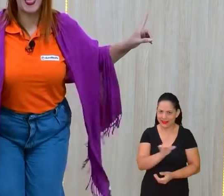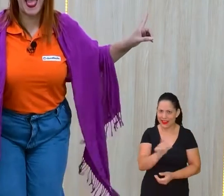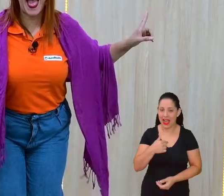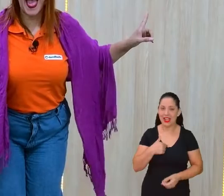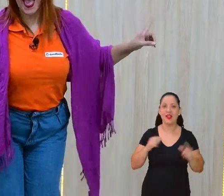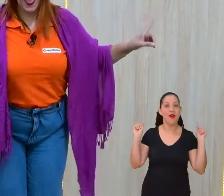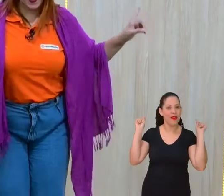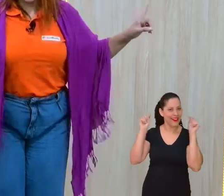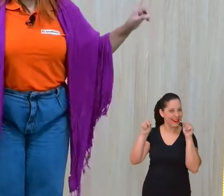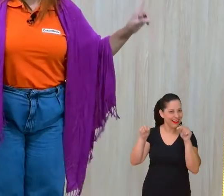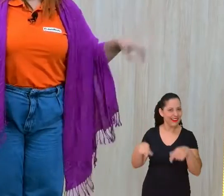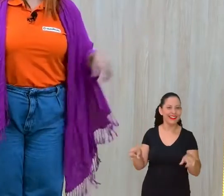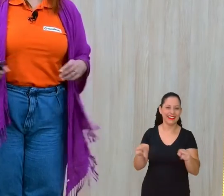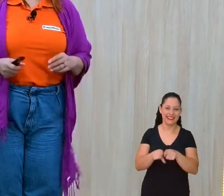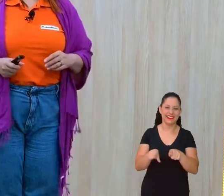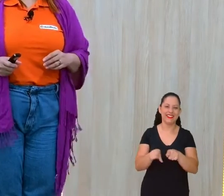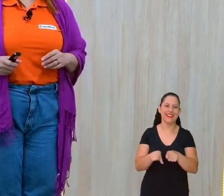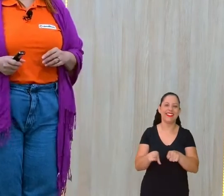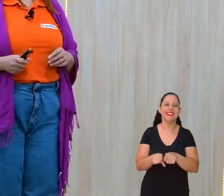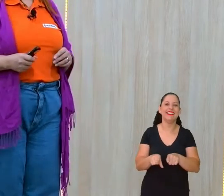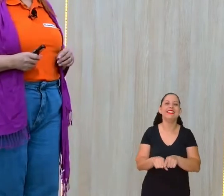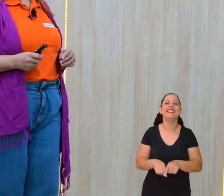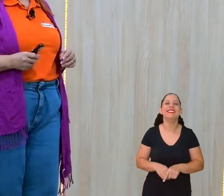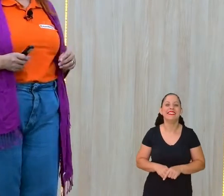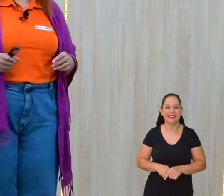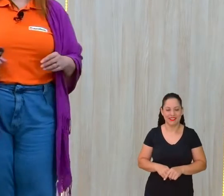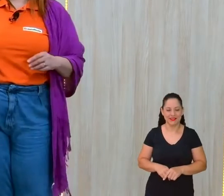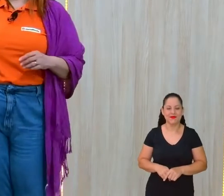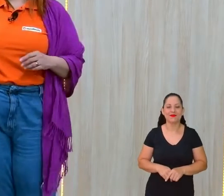tô lá! Pois é!